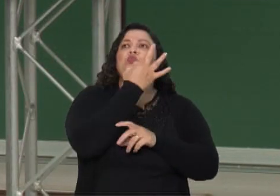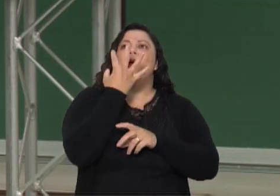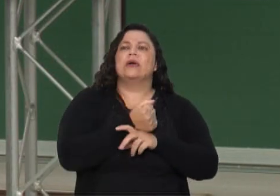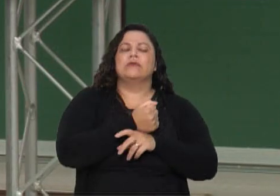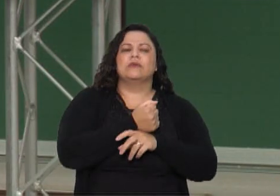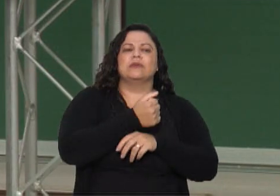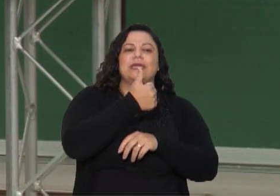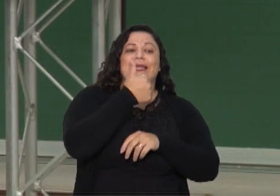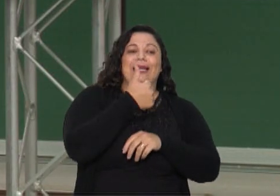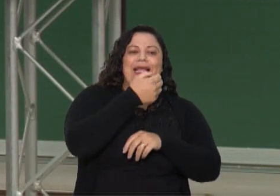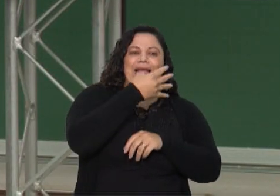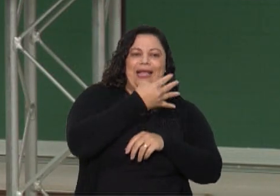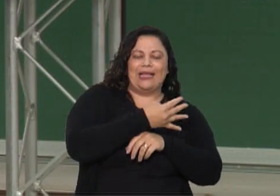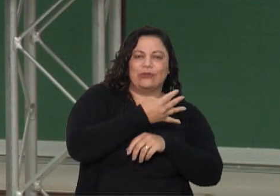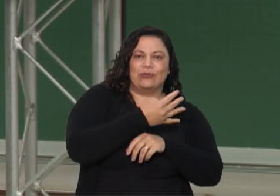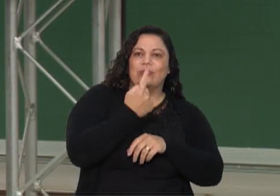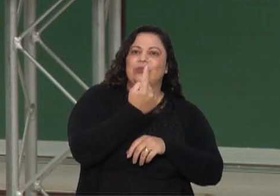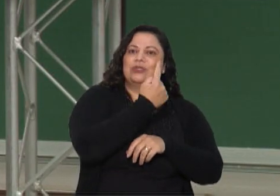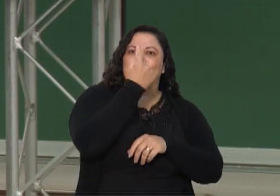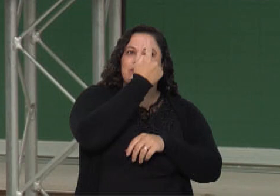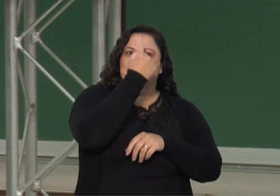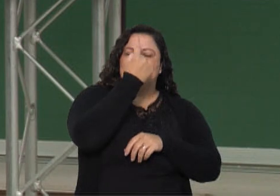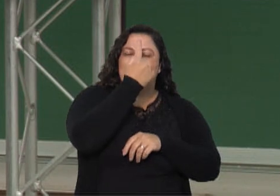14 metros de altura por